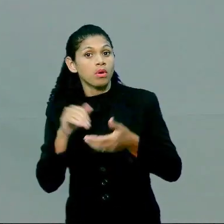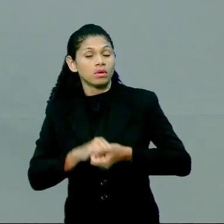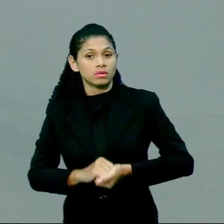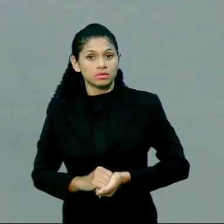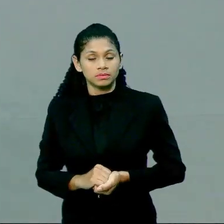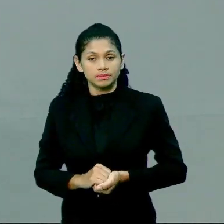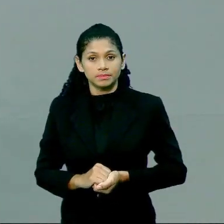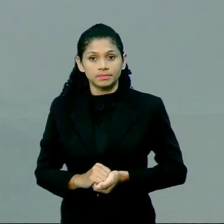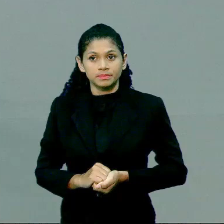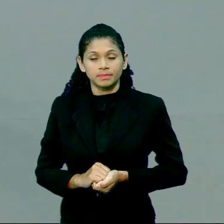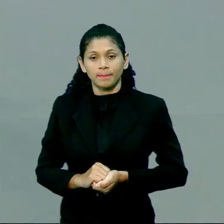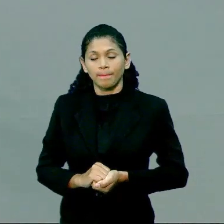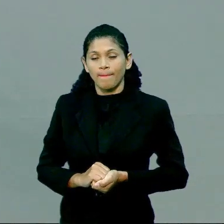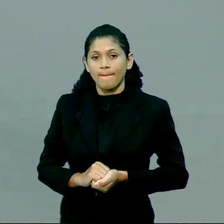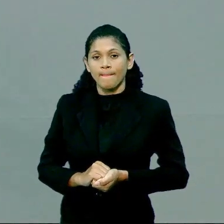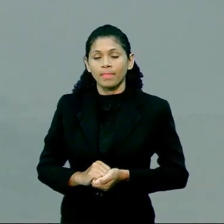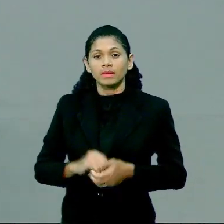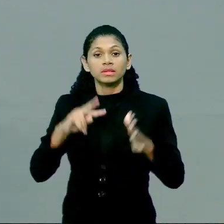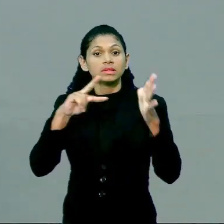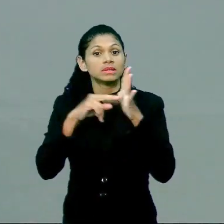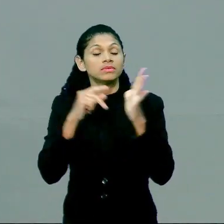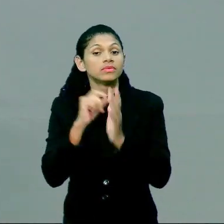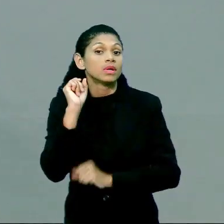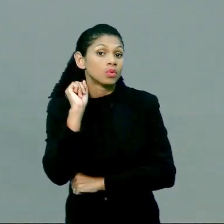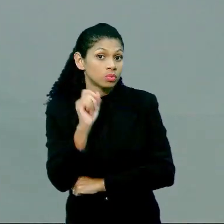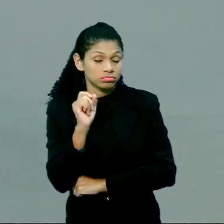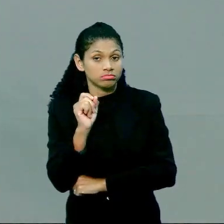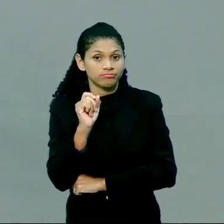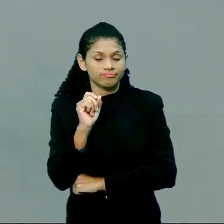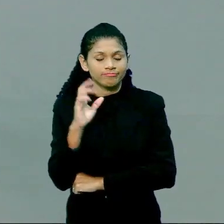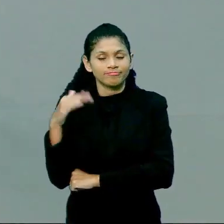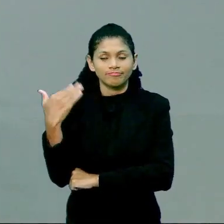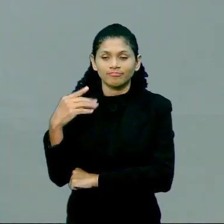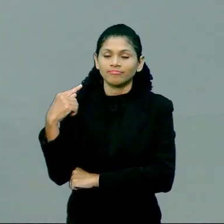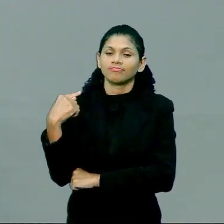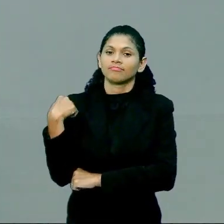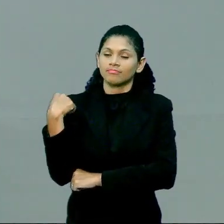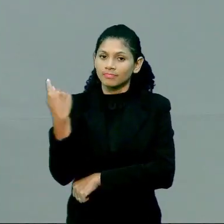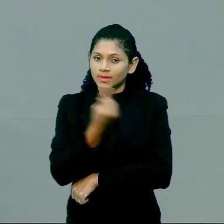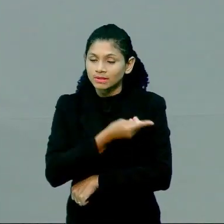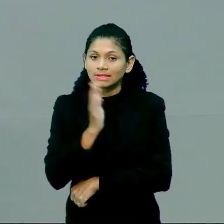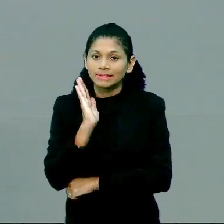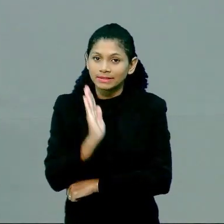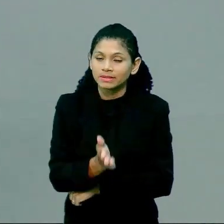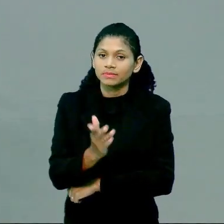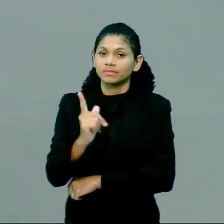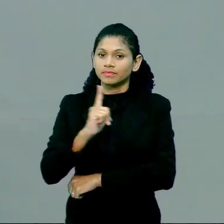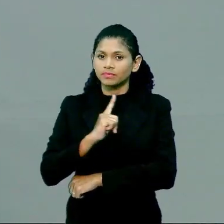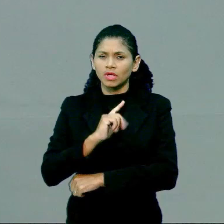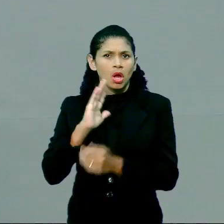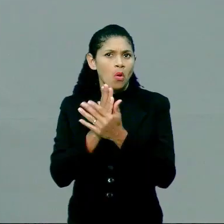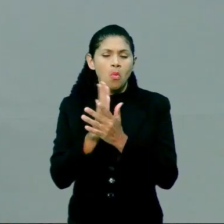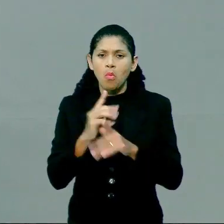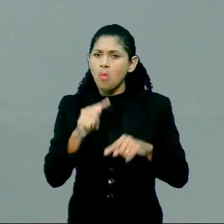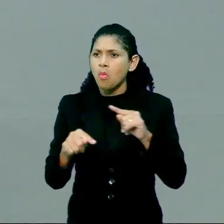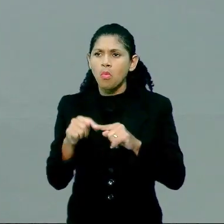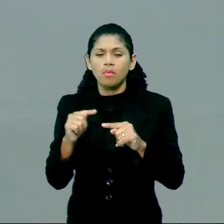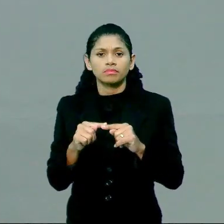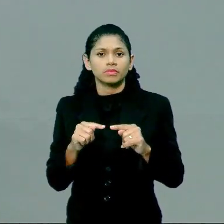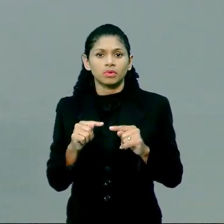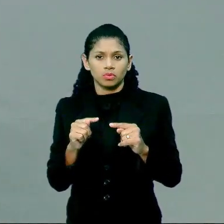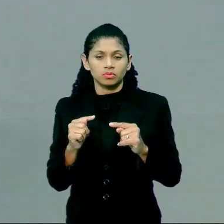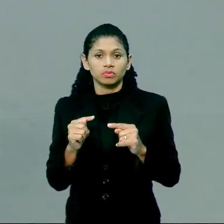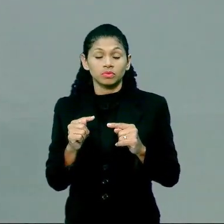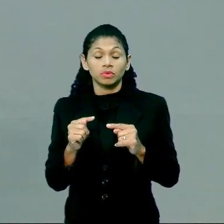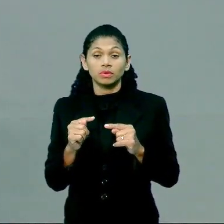uma coisa já tem outra né a gente está com ambição e aí minha mãe minha avó meu avô sempre dizia né mas vale um passo na mão